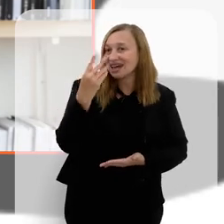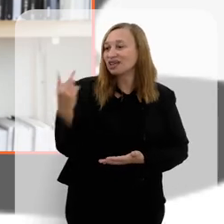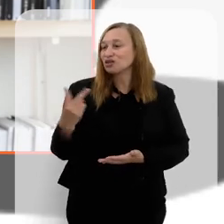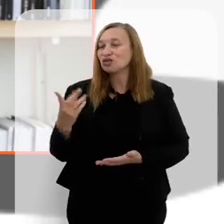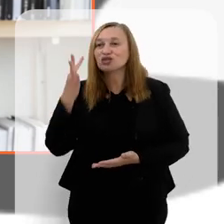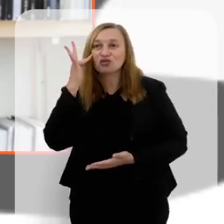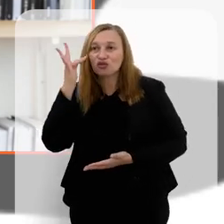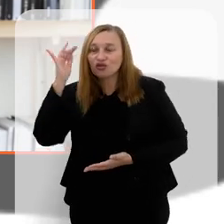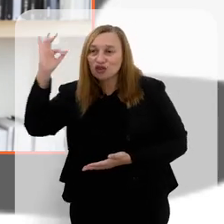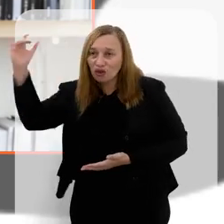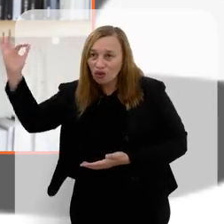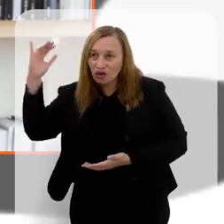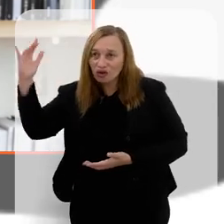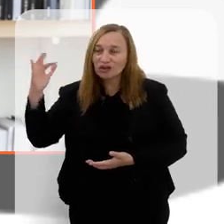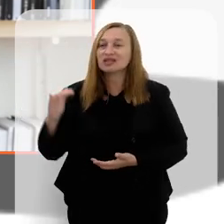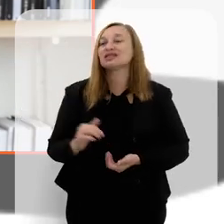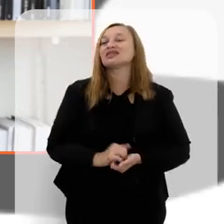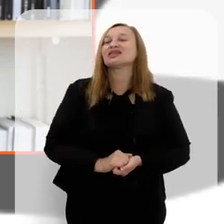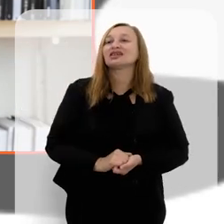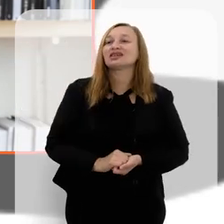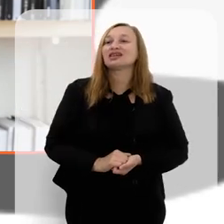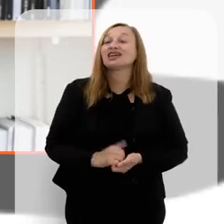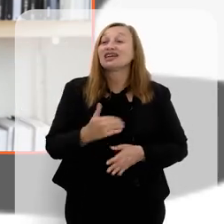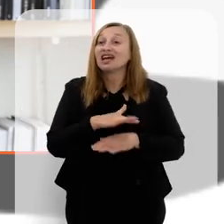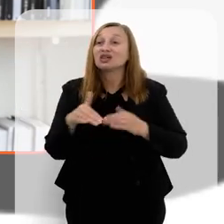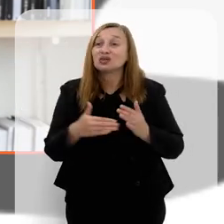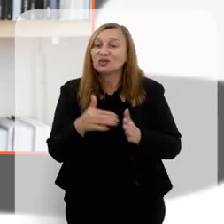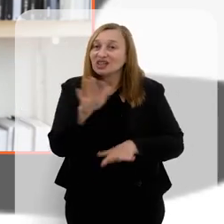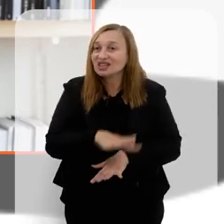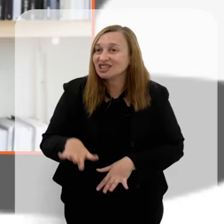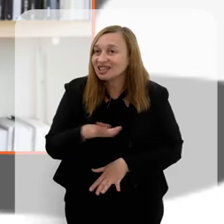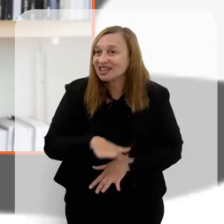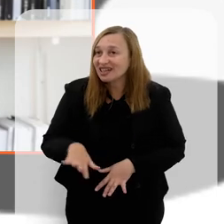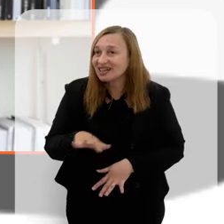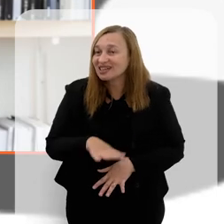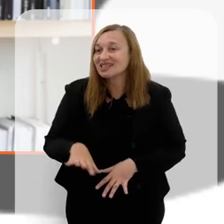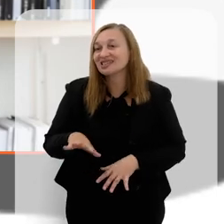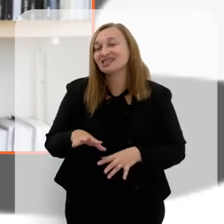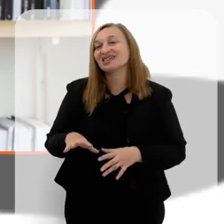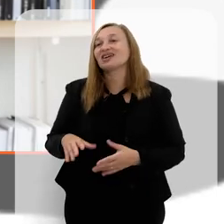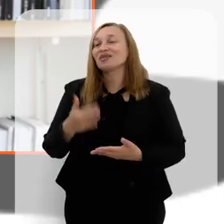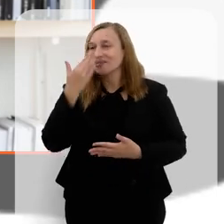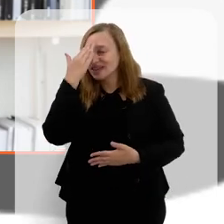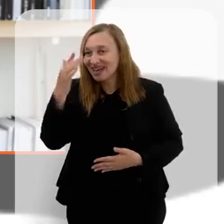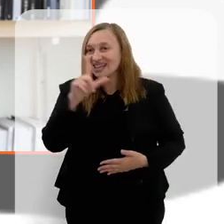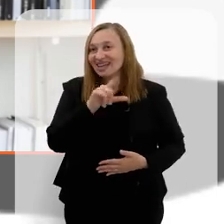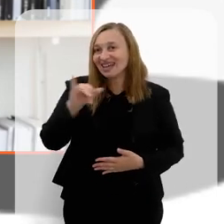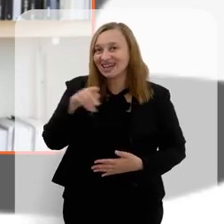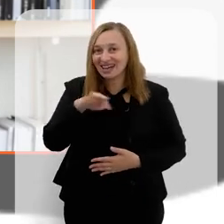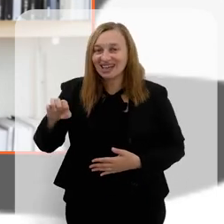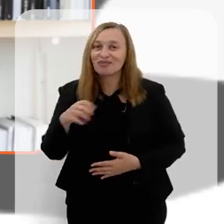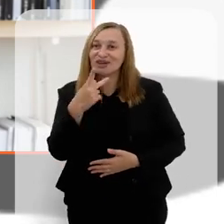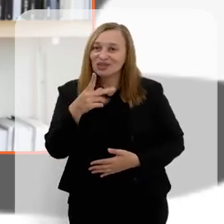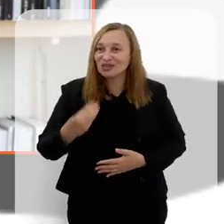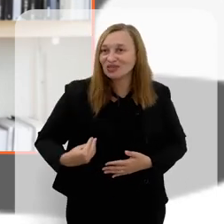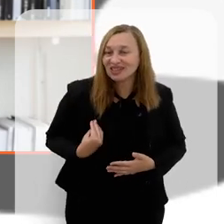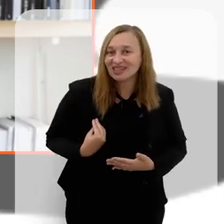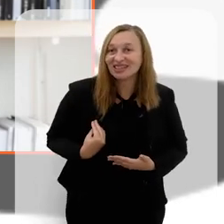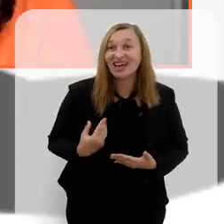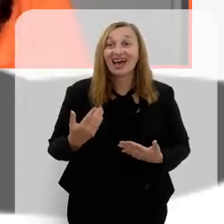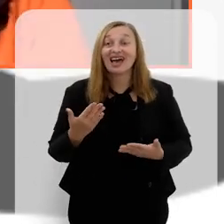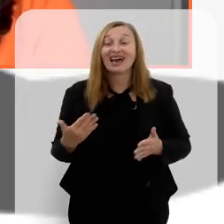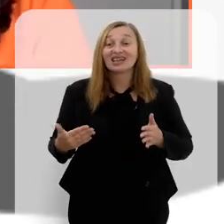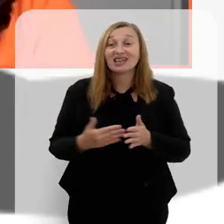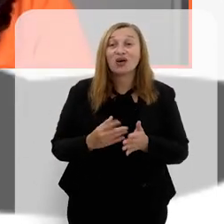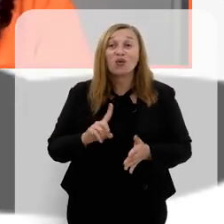ao filósofo, né, a origem disso tudo, ao Luciano, à editora Vozes e a todas essas crianças beneficiadas. Obrigada, Lili, pela sua